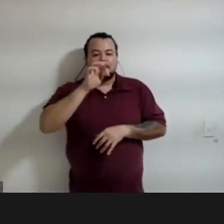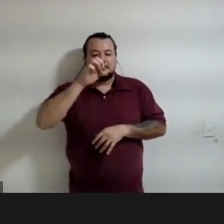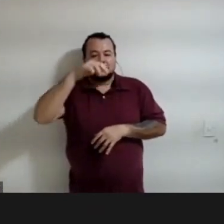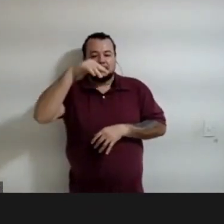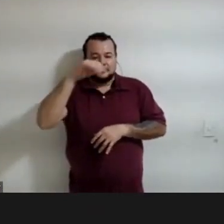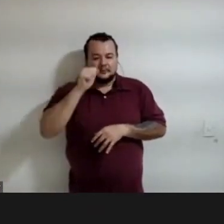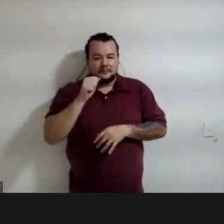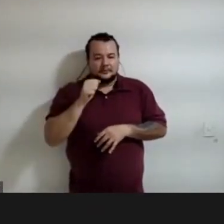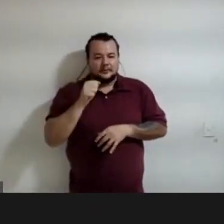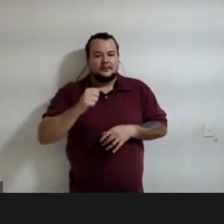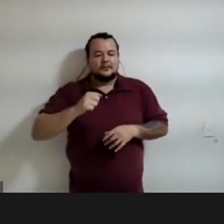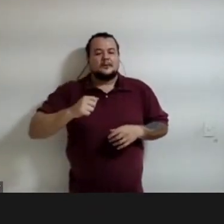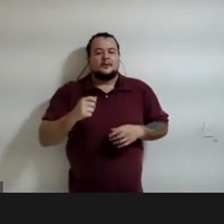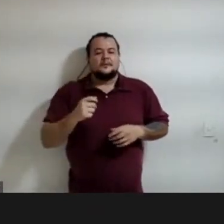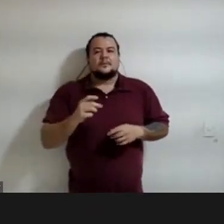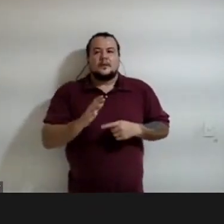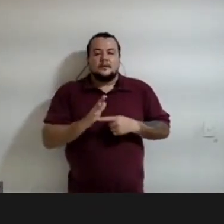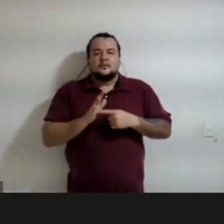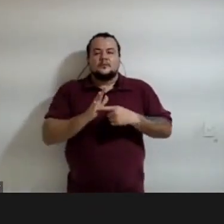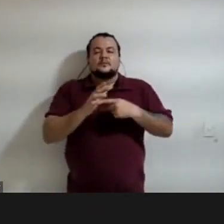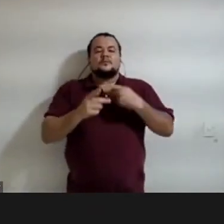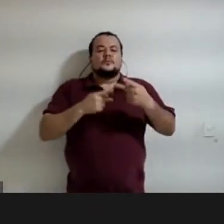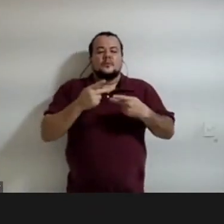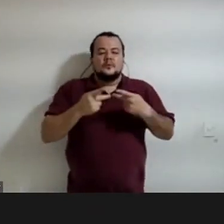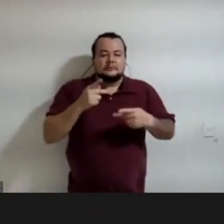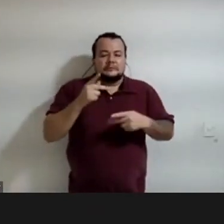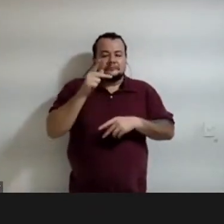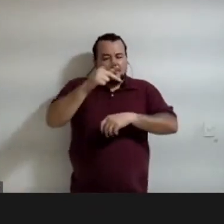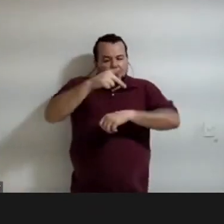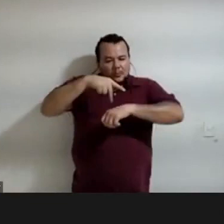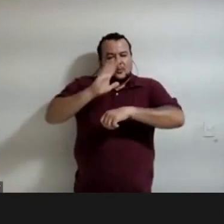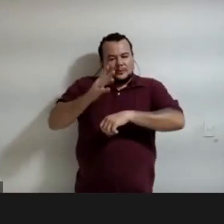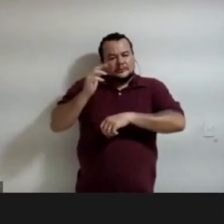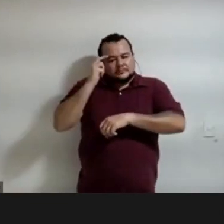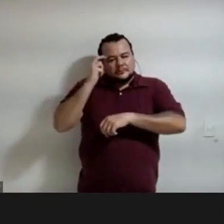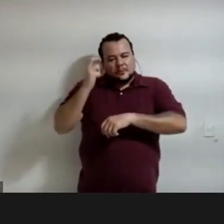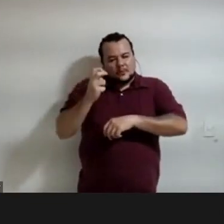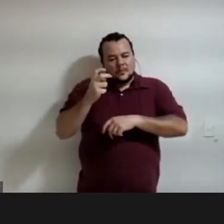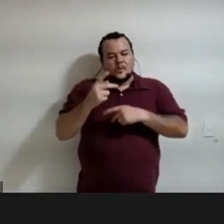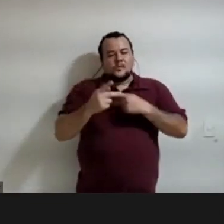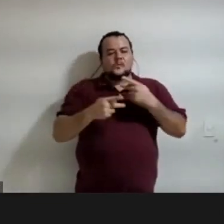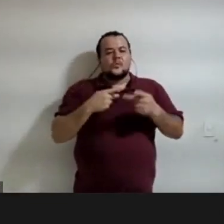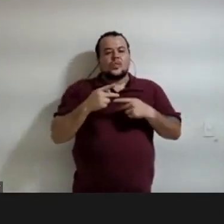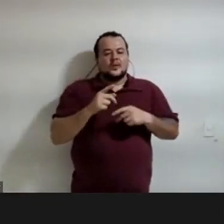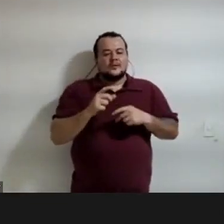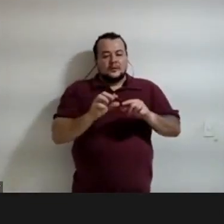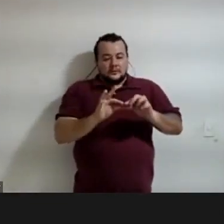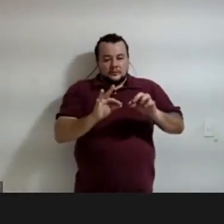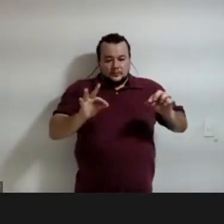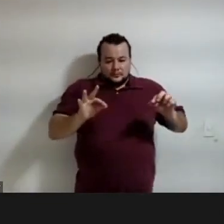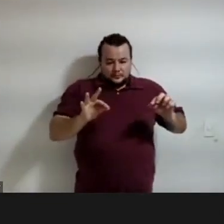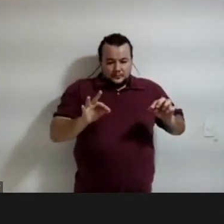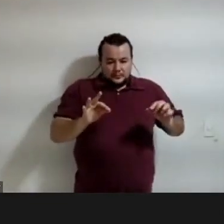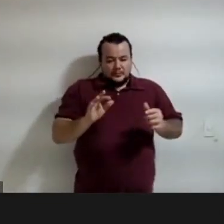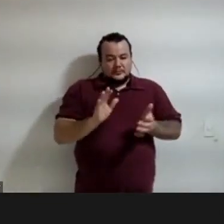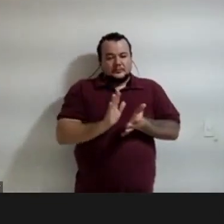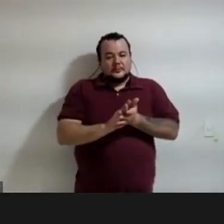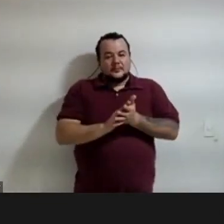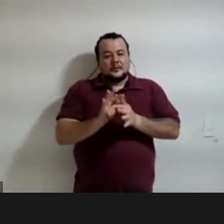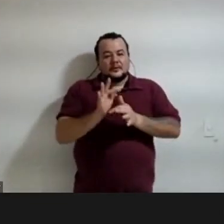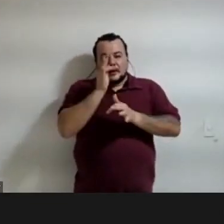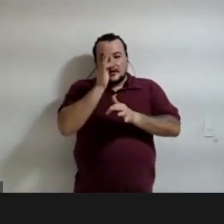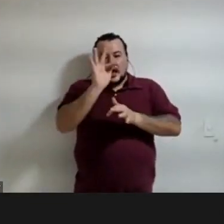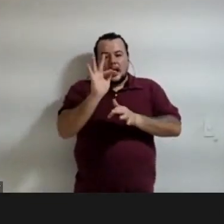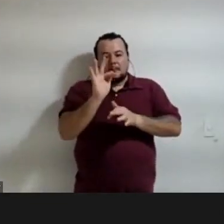e vejo que esse país já foi inteligente, e declarou um trecho de saudação à primavera. Disse